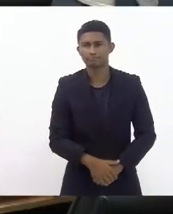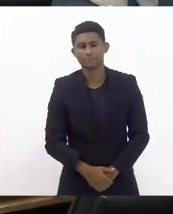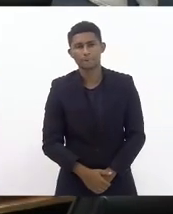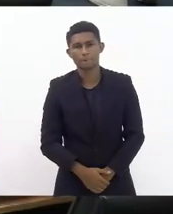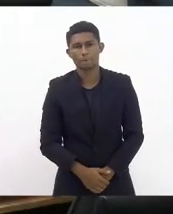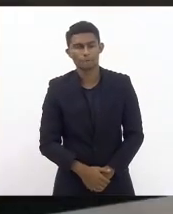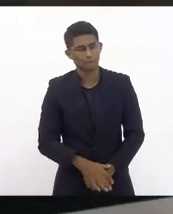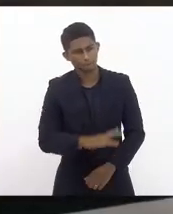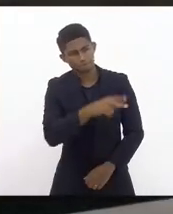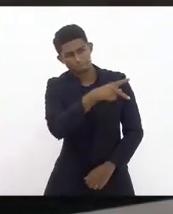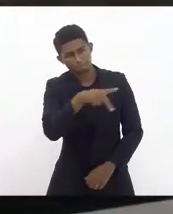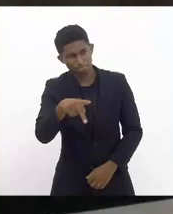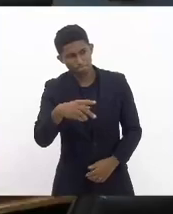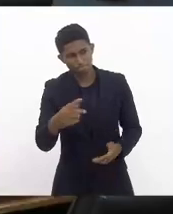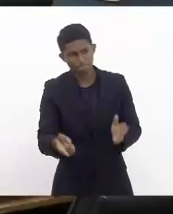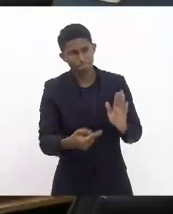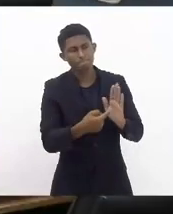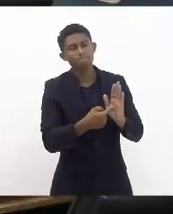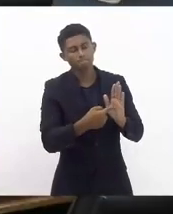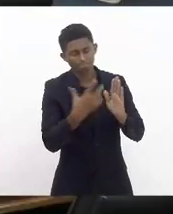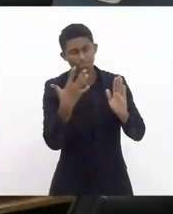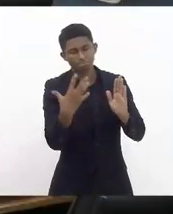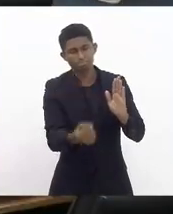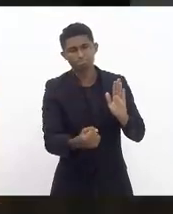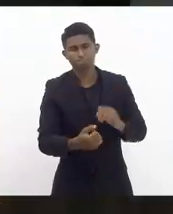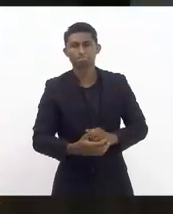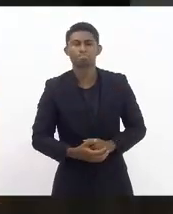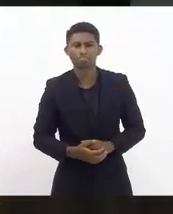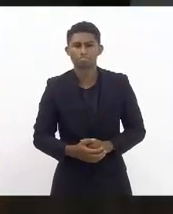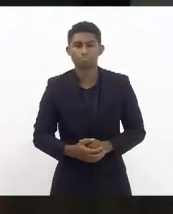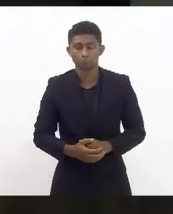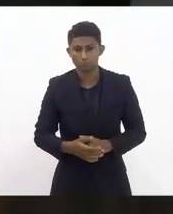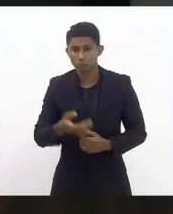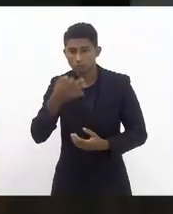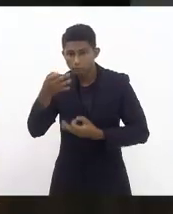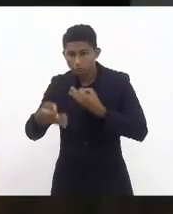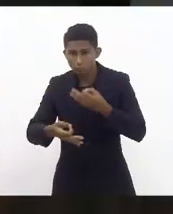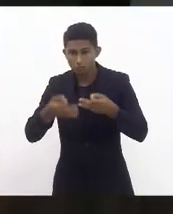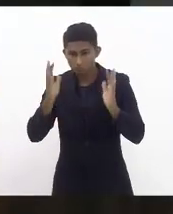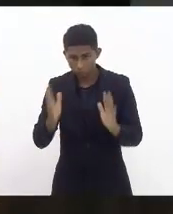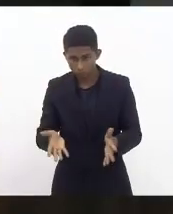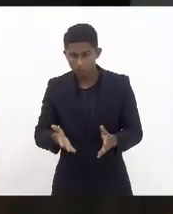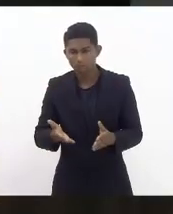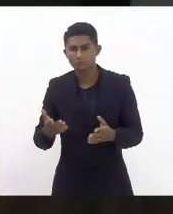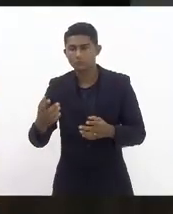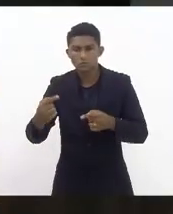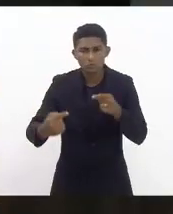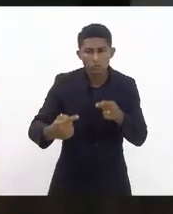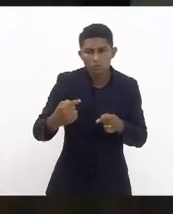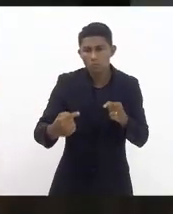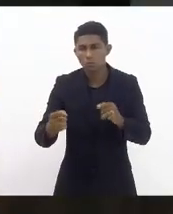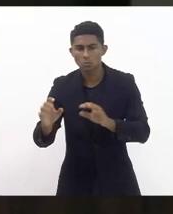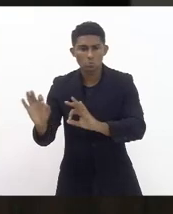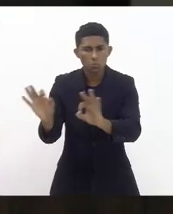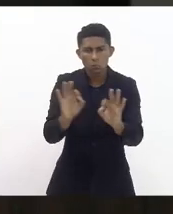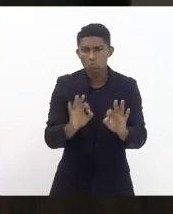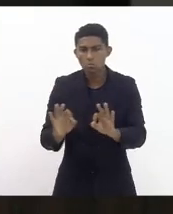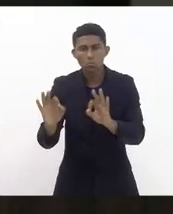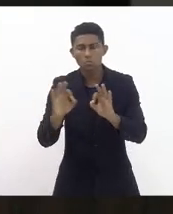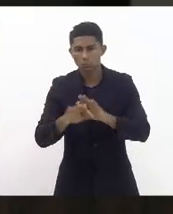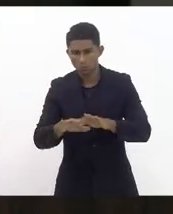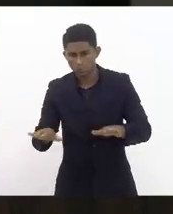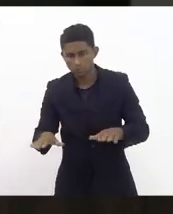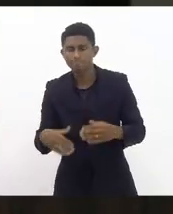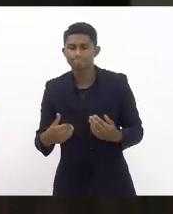Senhor presidente, favorável. Os pareceres emitidos em discussão. Vamos ver quem queira discutir. Encerrada a